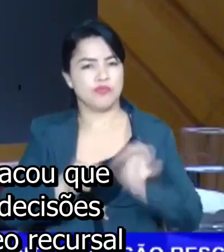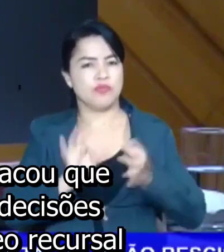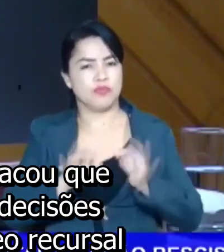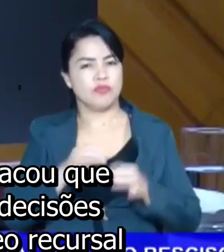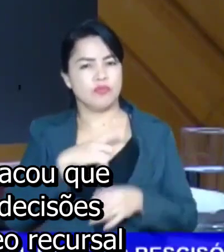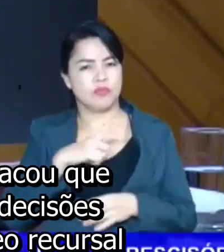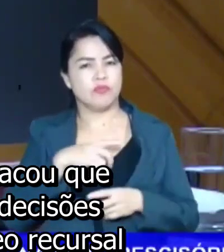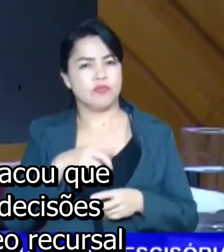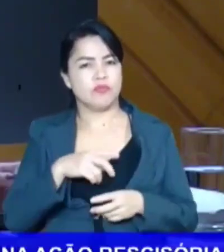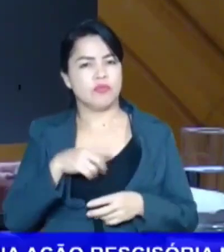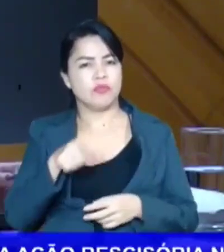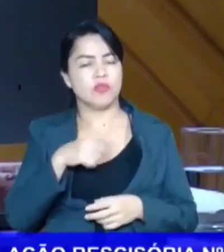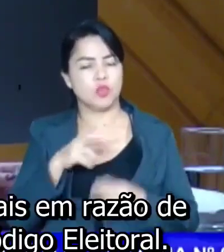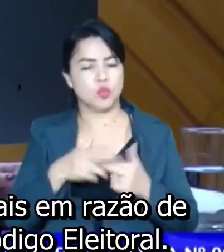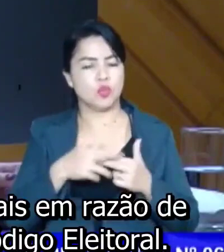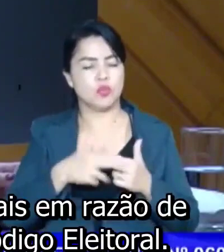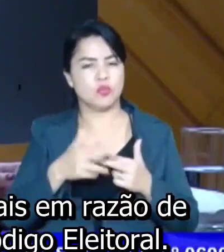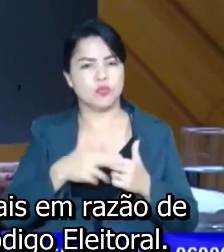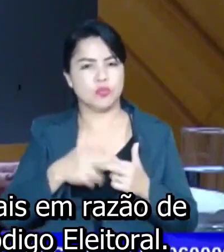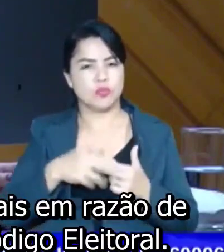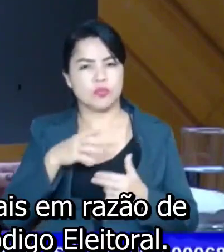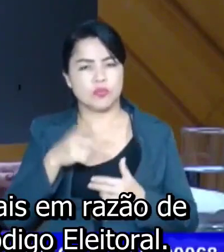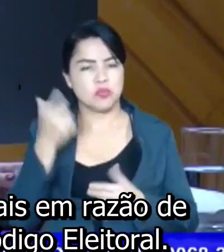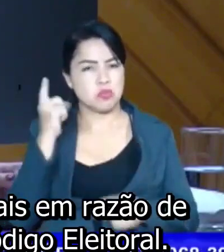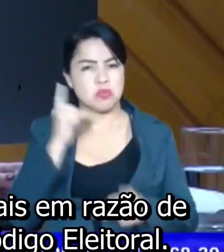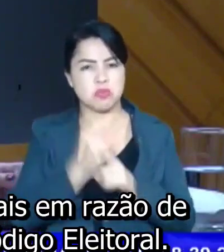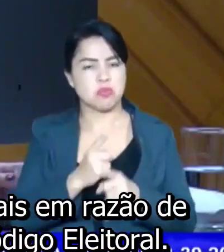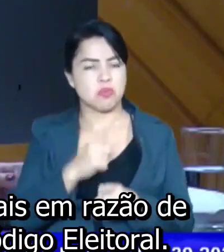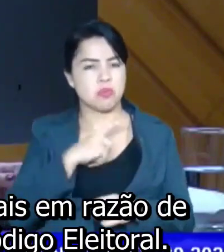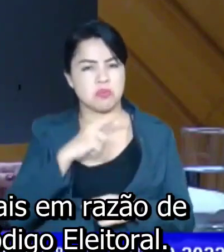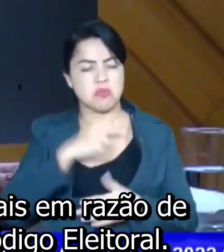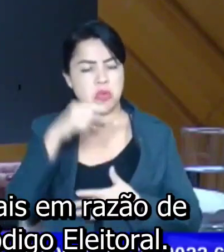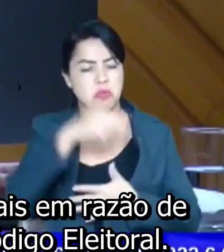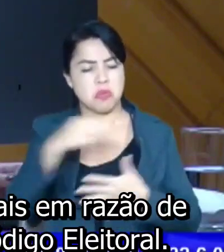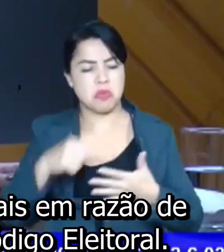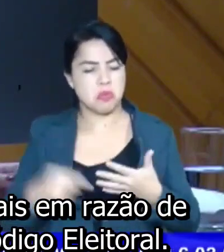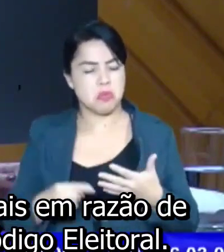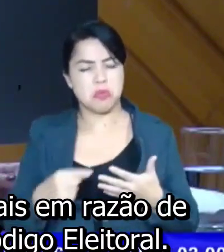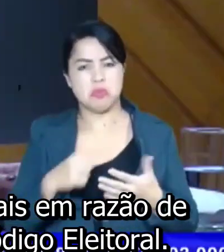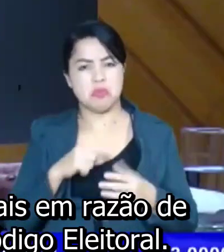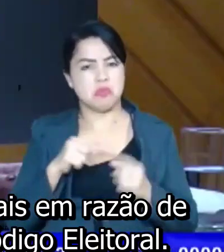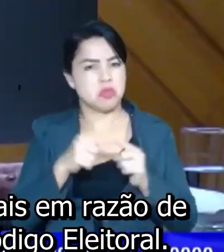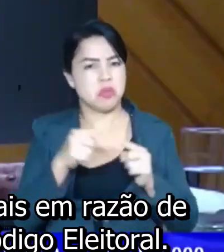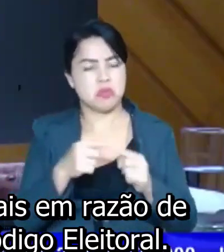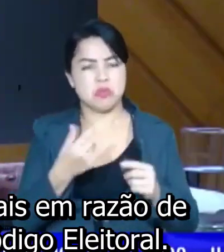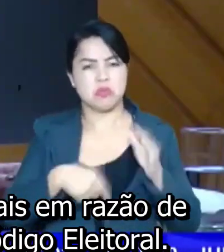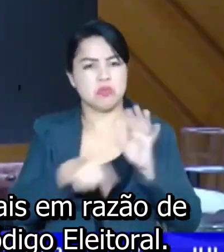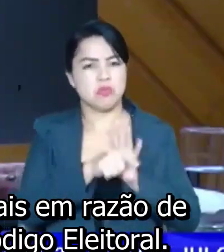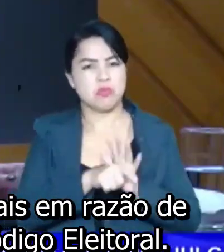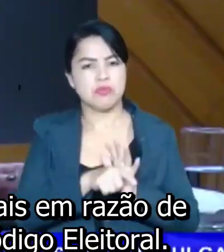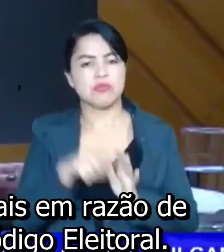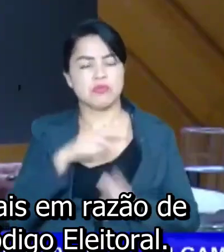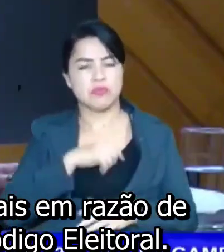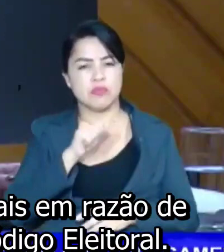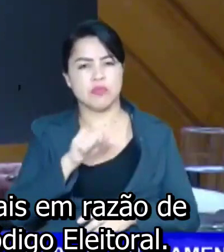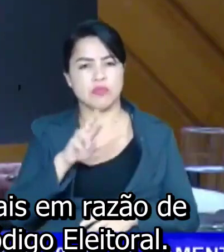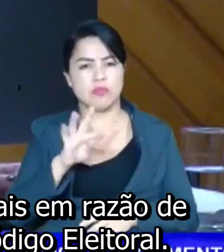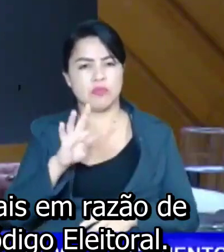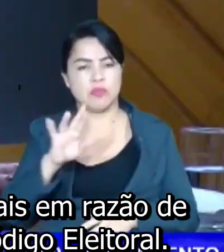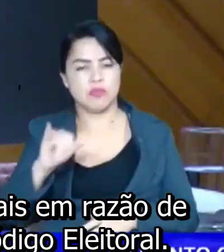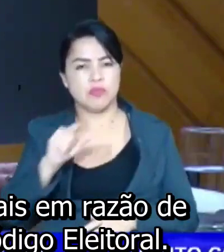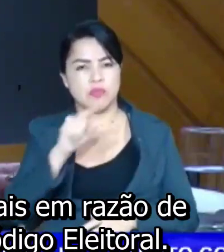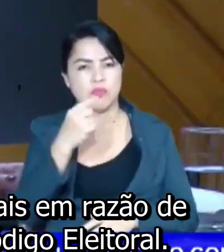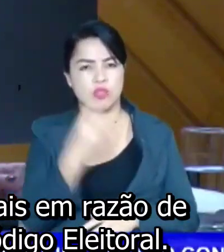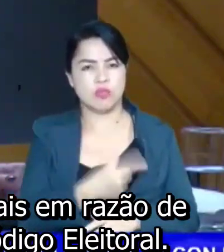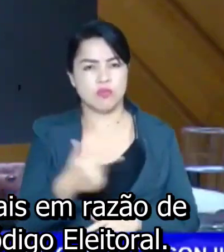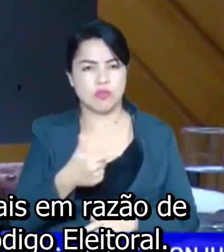de sucedâneo recursal que não encontra amparo na esfera de atuação dos regionais, em razão de expressa disposição do artigo 22, inciso